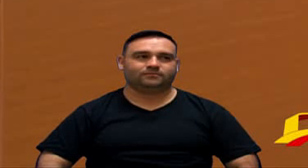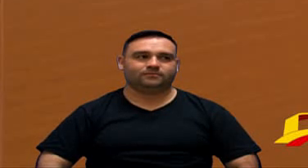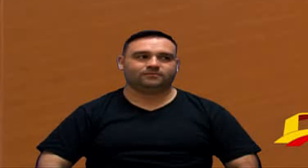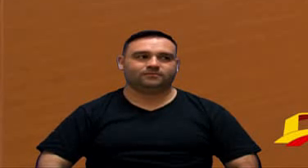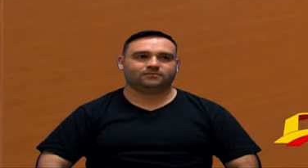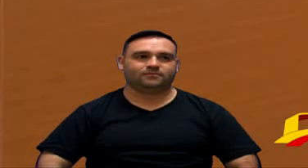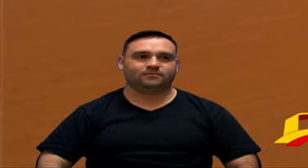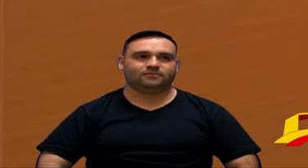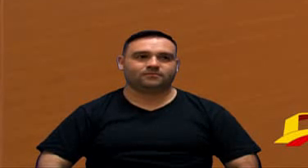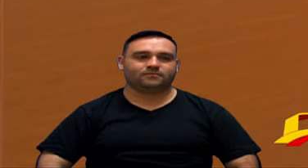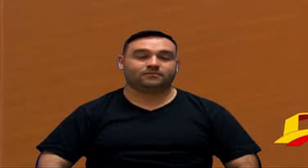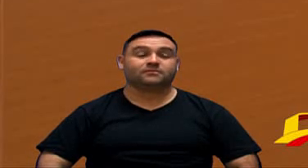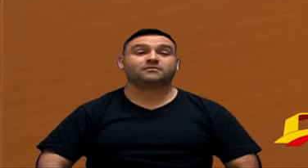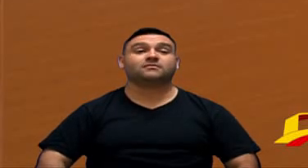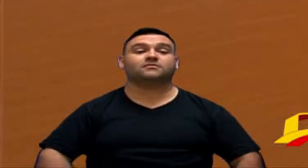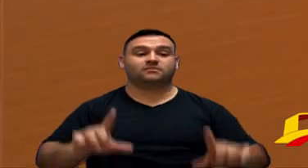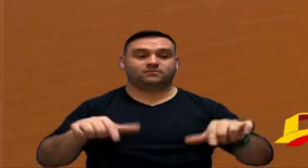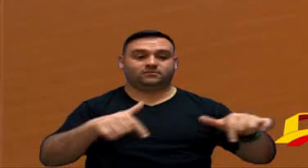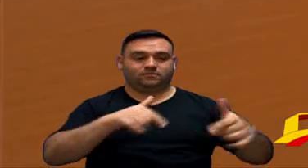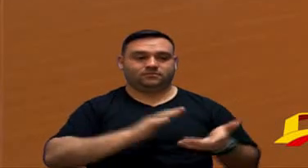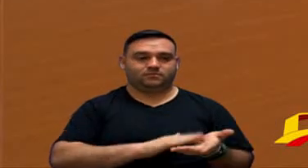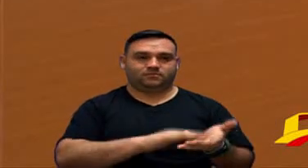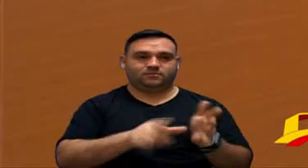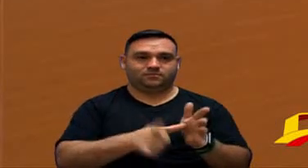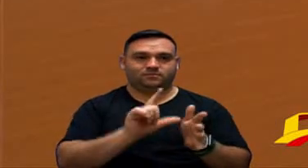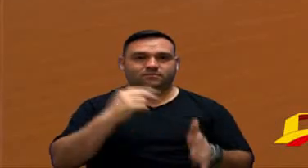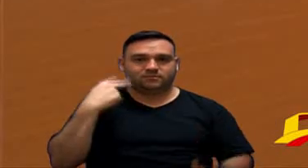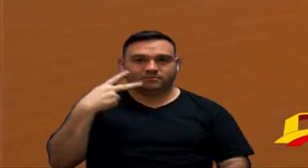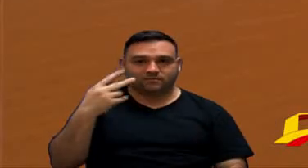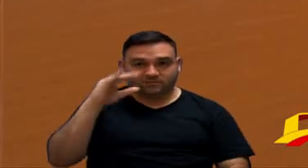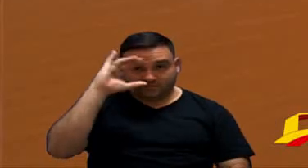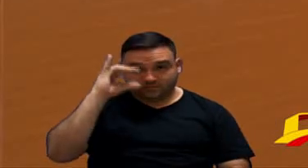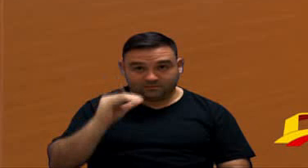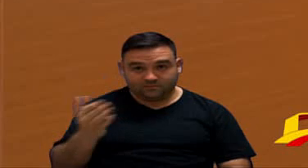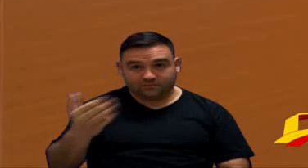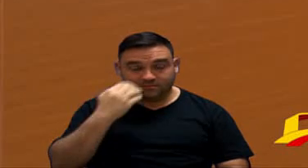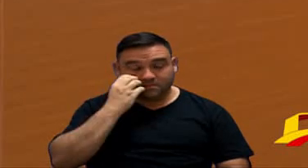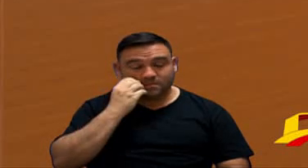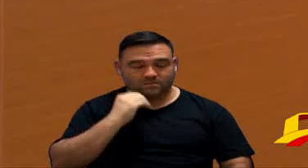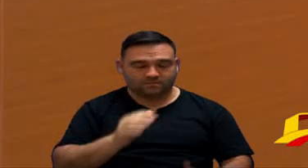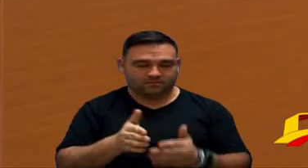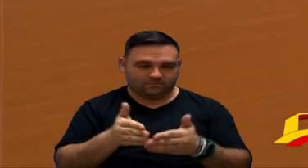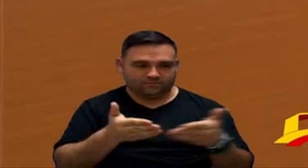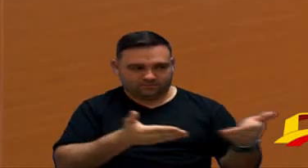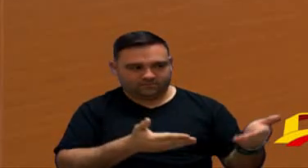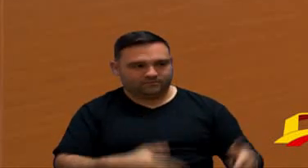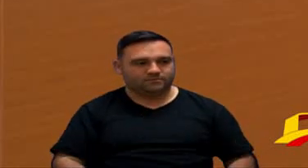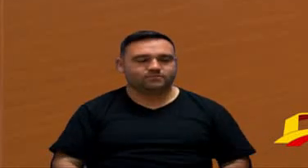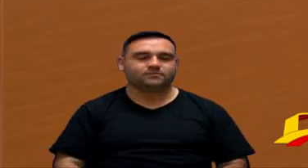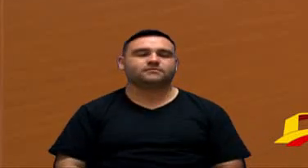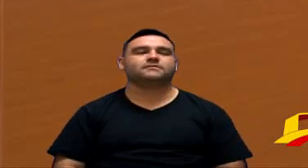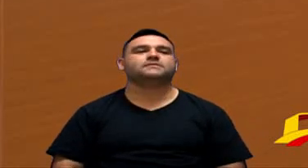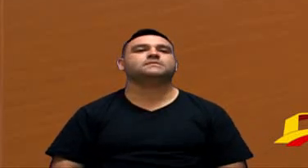antes da escola Qual os votos vereadora Yara por favor